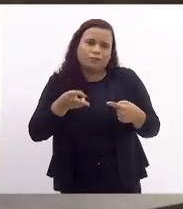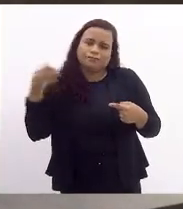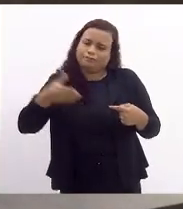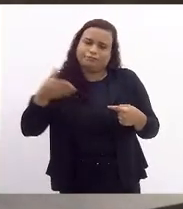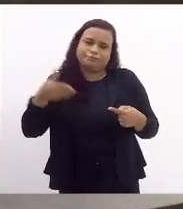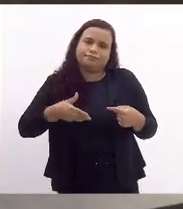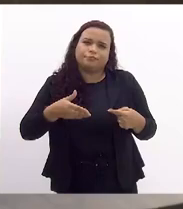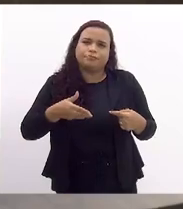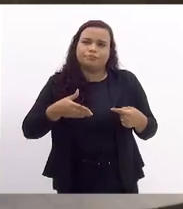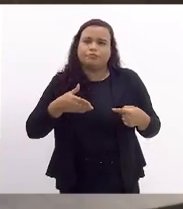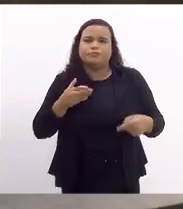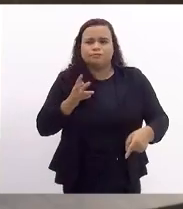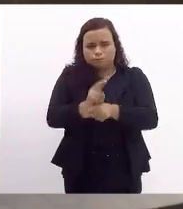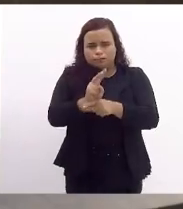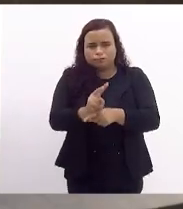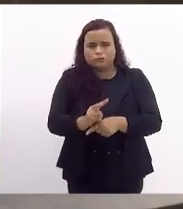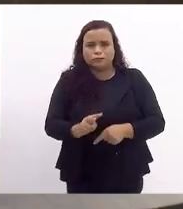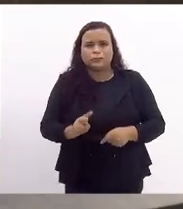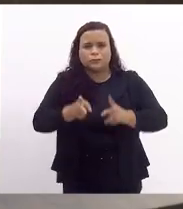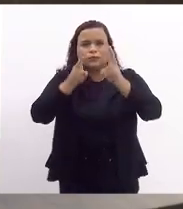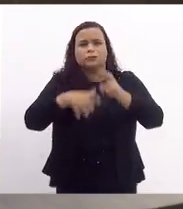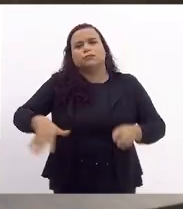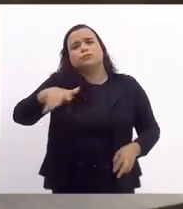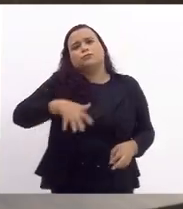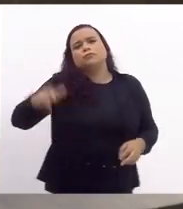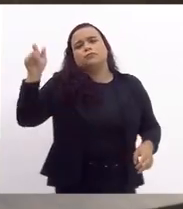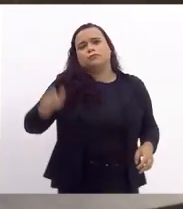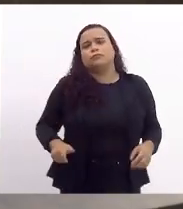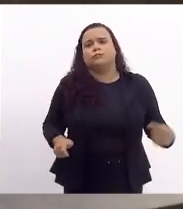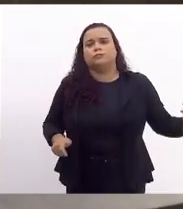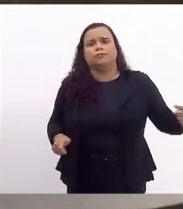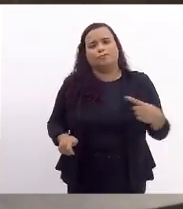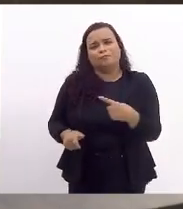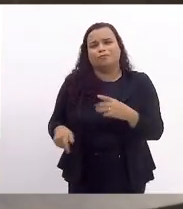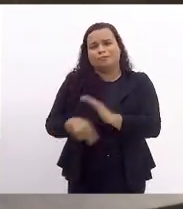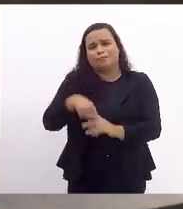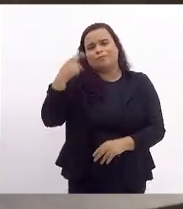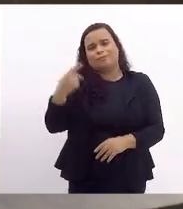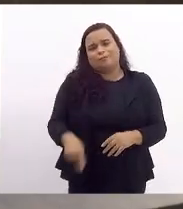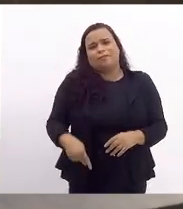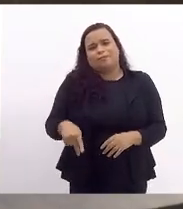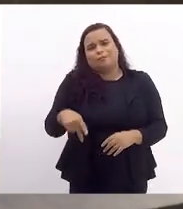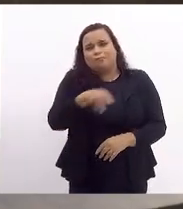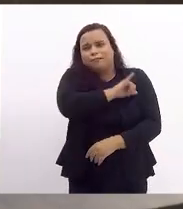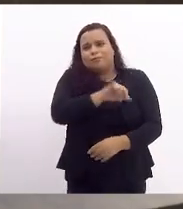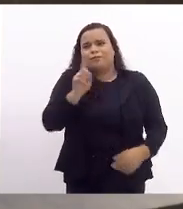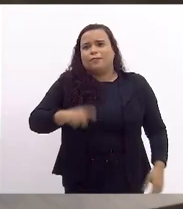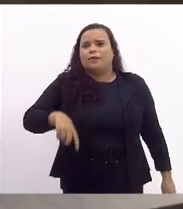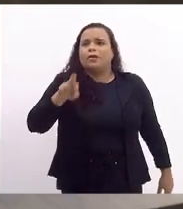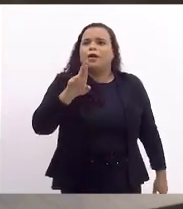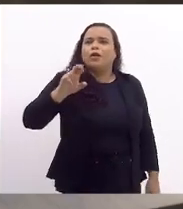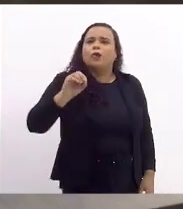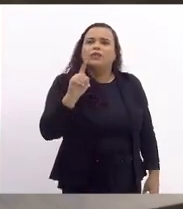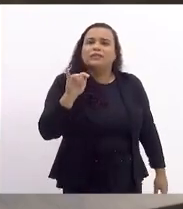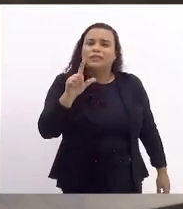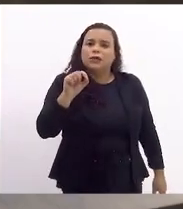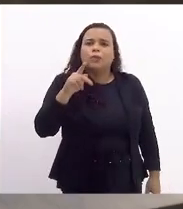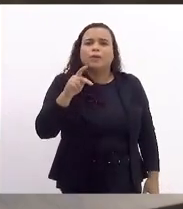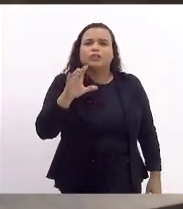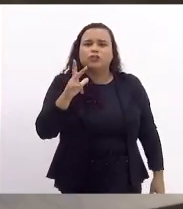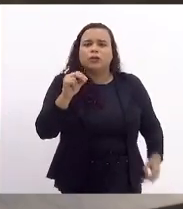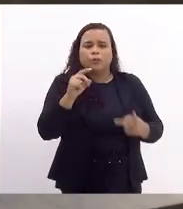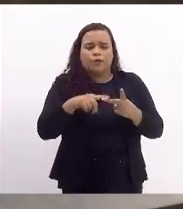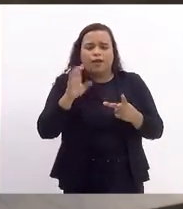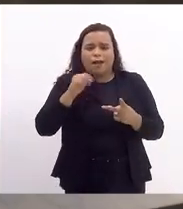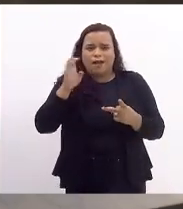muito presente defensor-geral do Estado do Rio de Janeiro Rodrigo e o Doutora carmém os demais